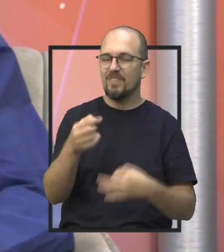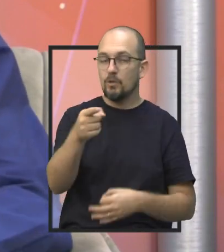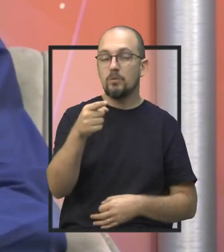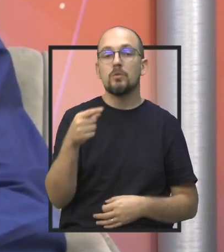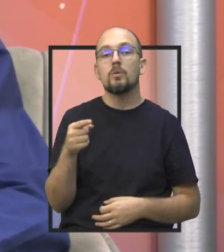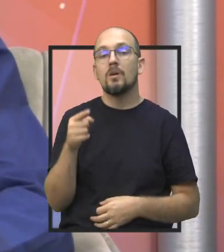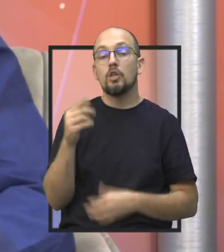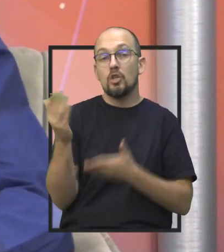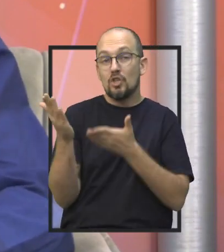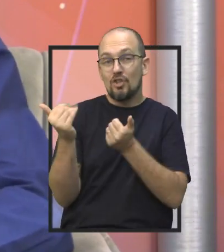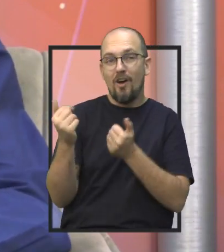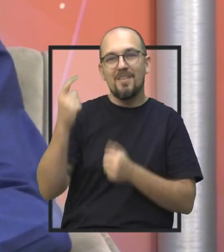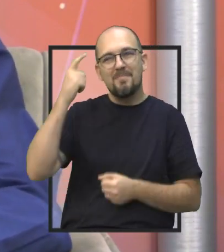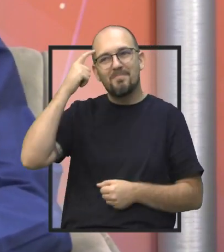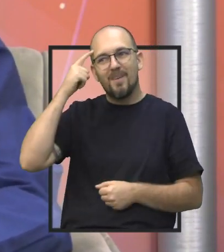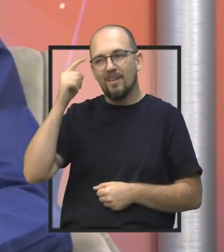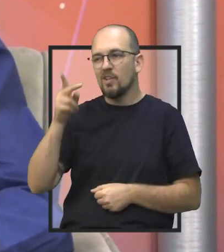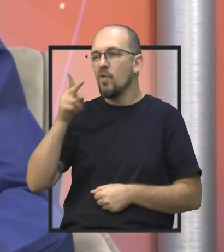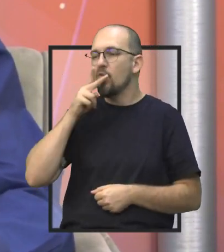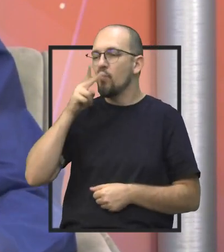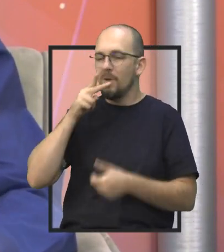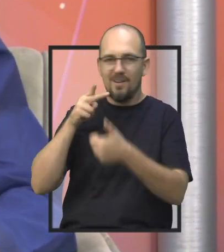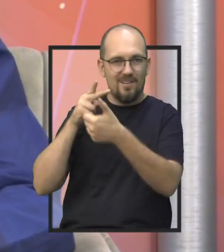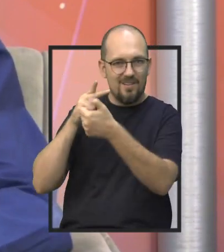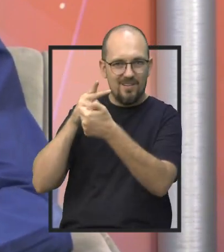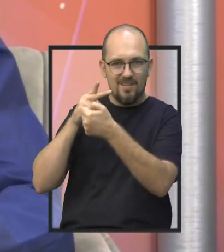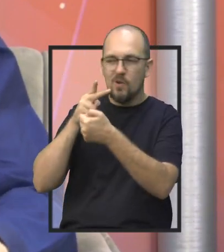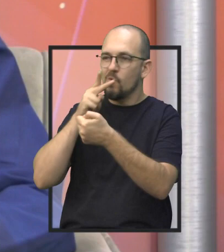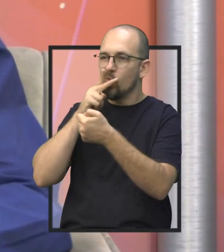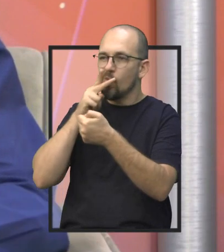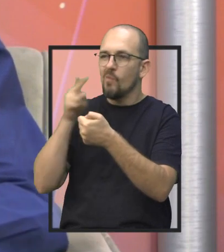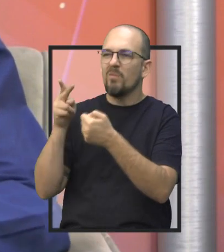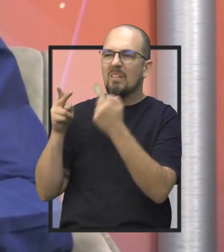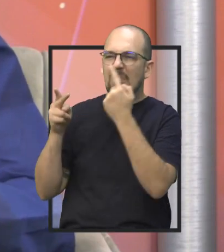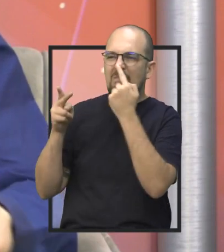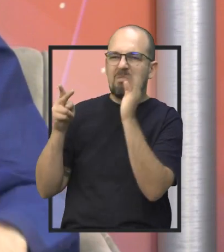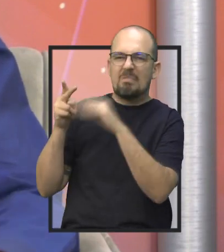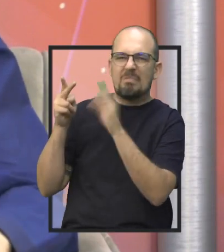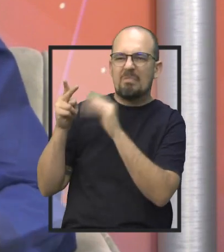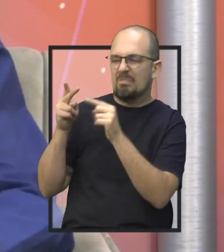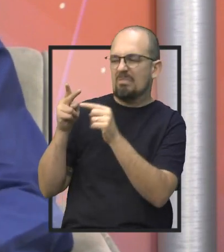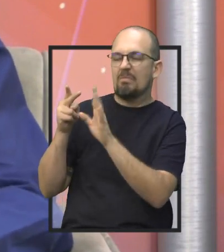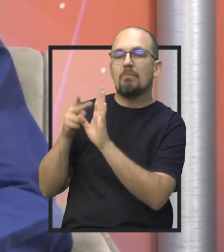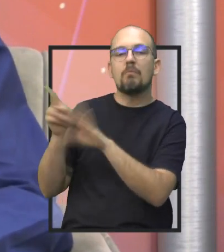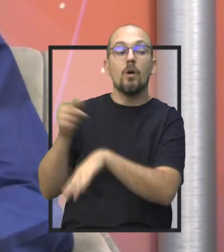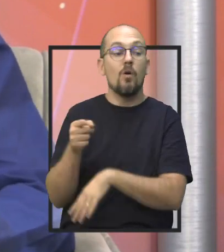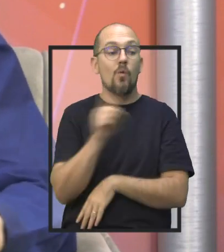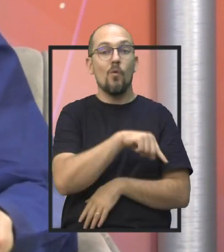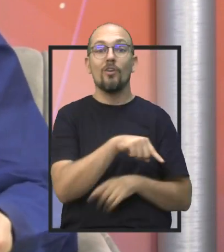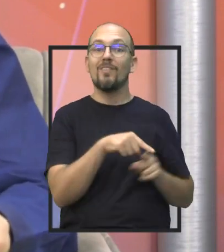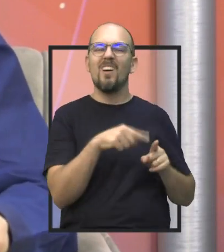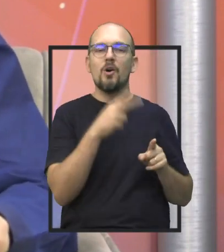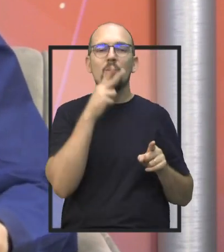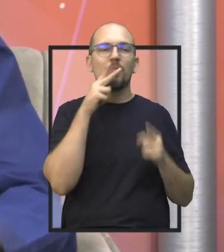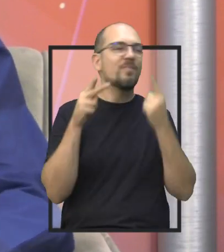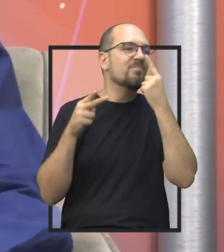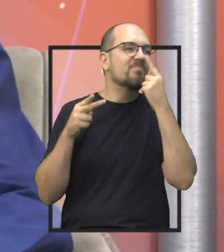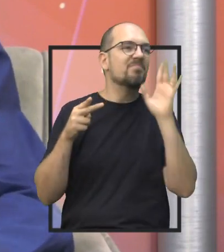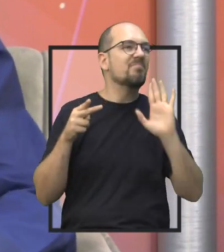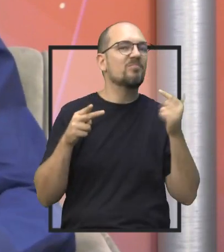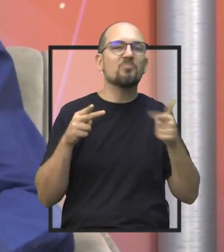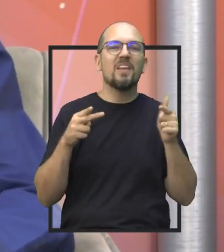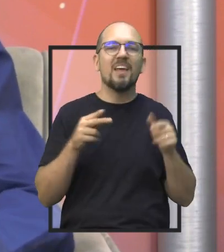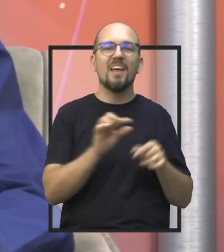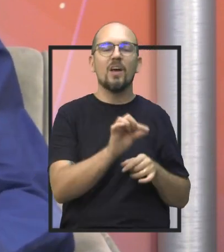que os jovens vêm trocando por uma questão de odor melhor, por estar na moda, só que